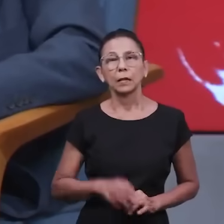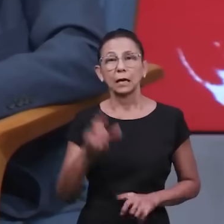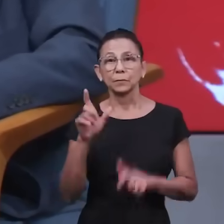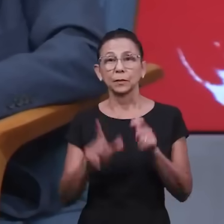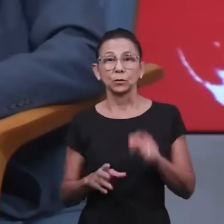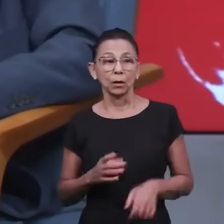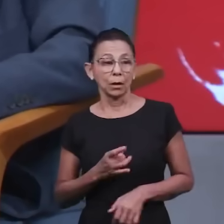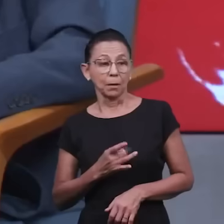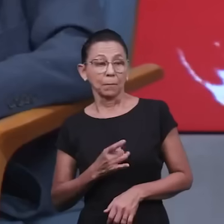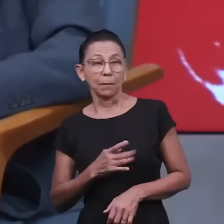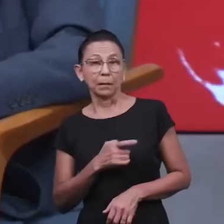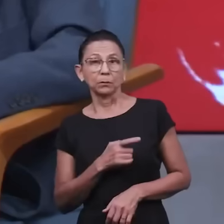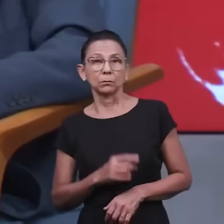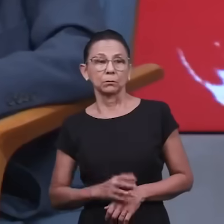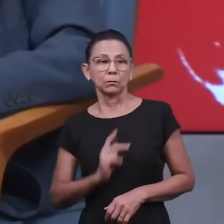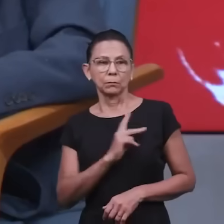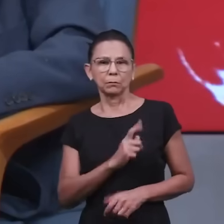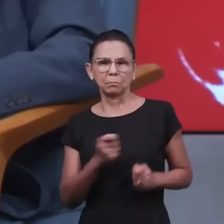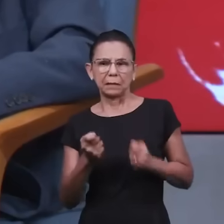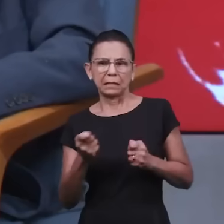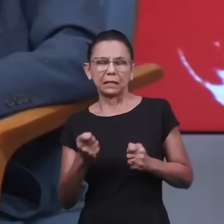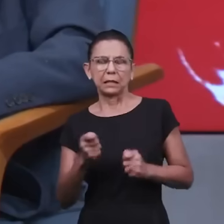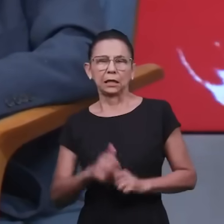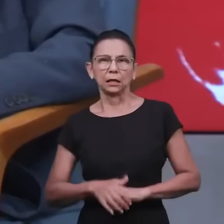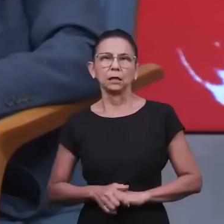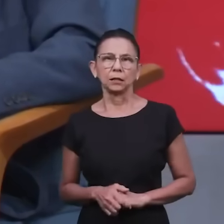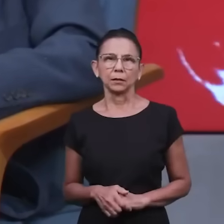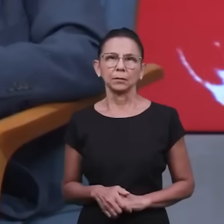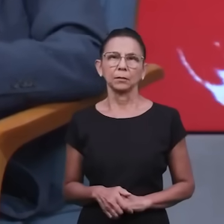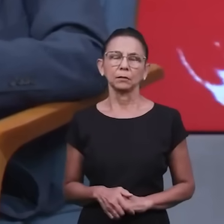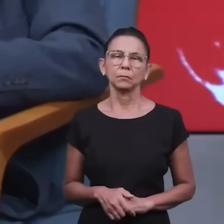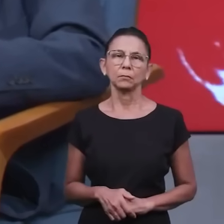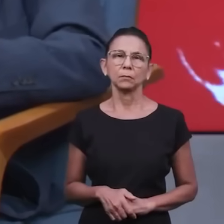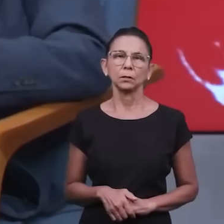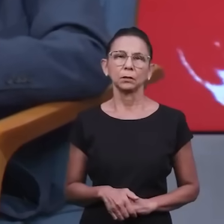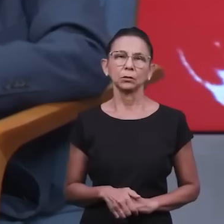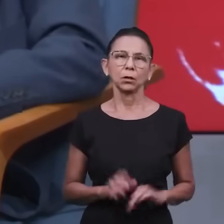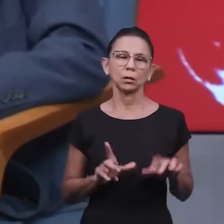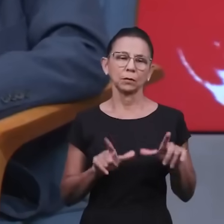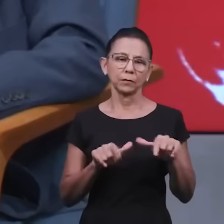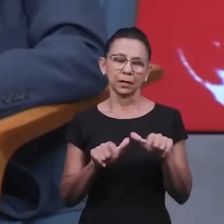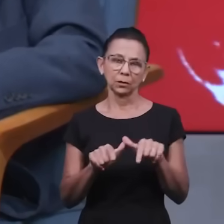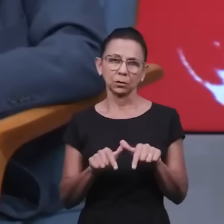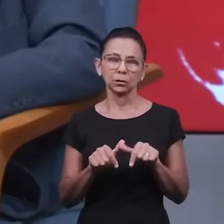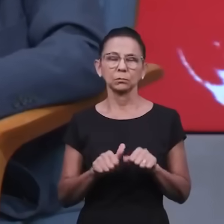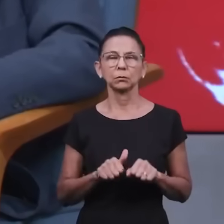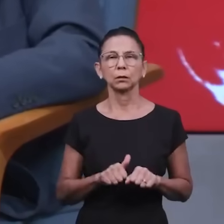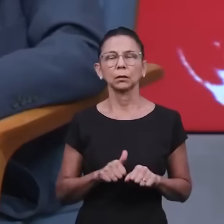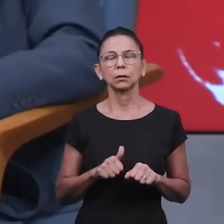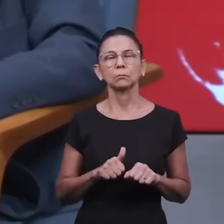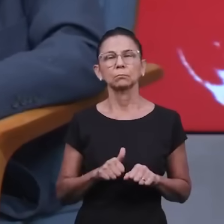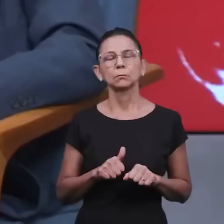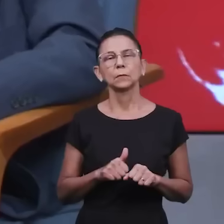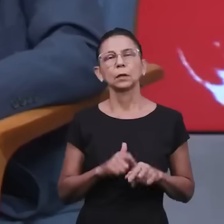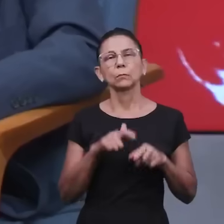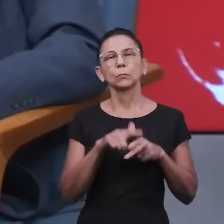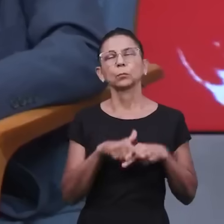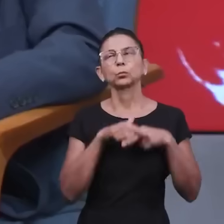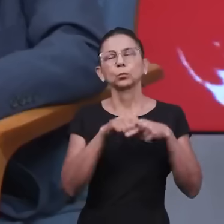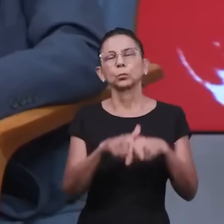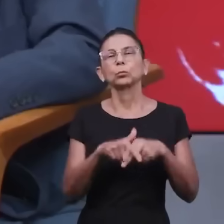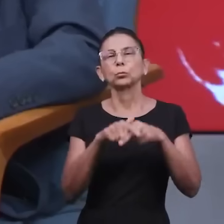medo de Paulo. Ele era um perseguidor. Então, no caminho, ele ia em direção a